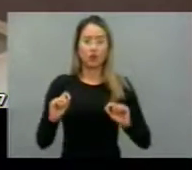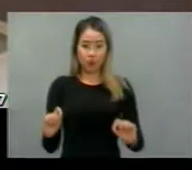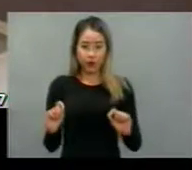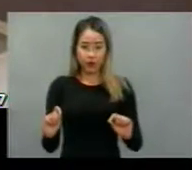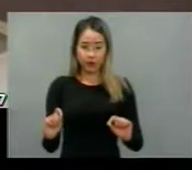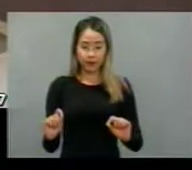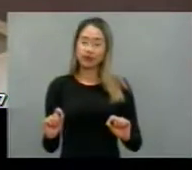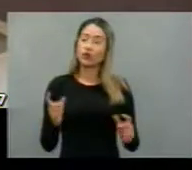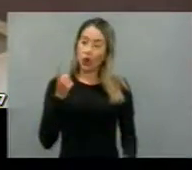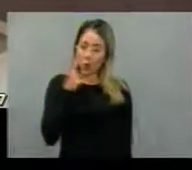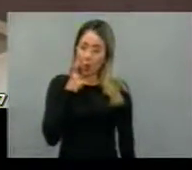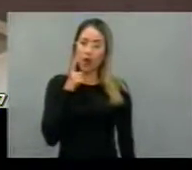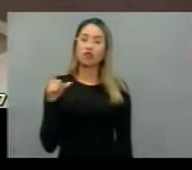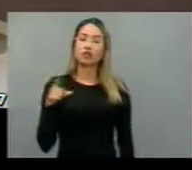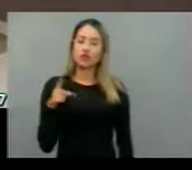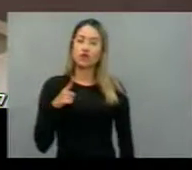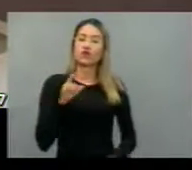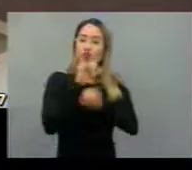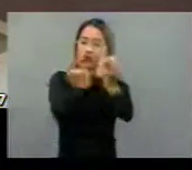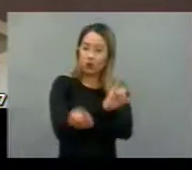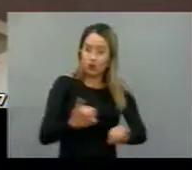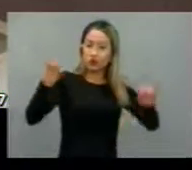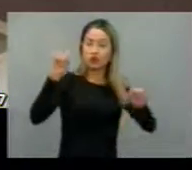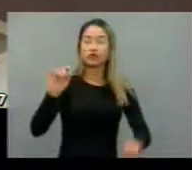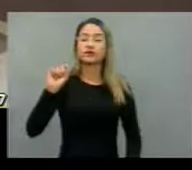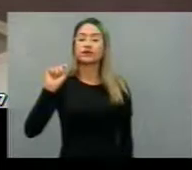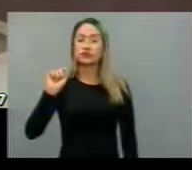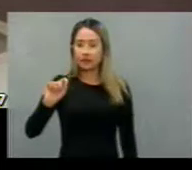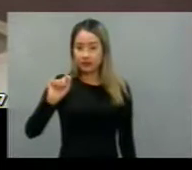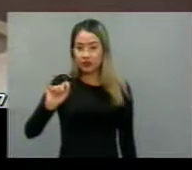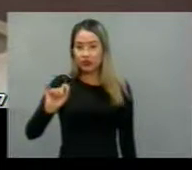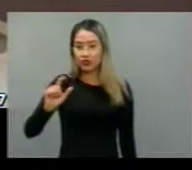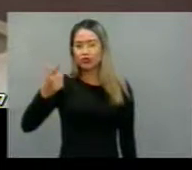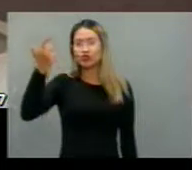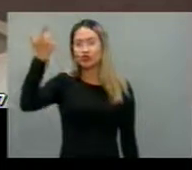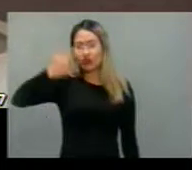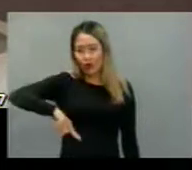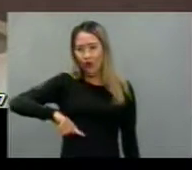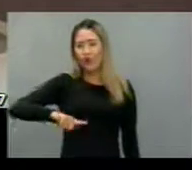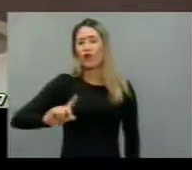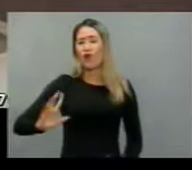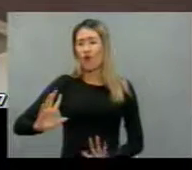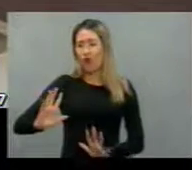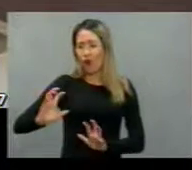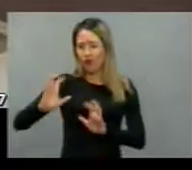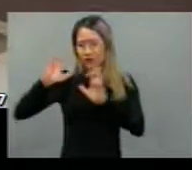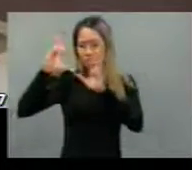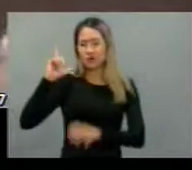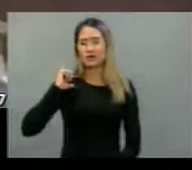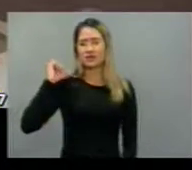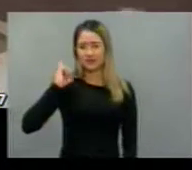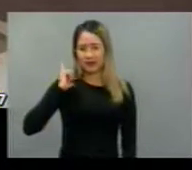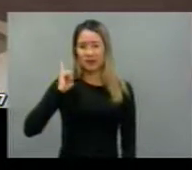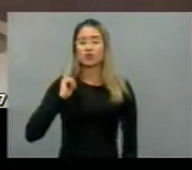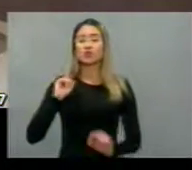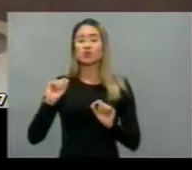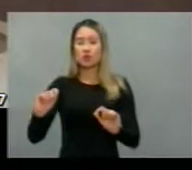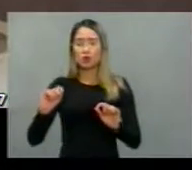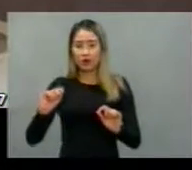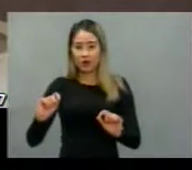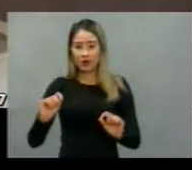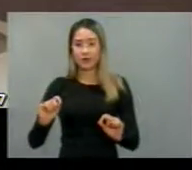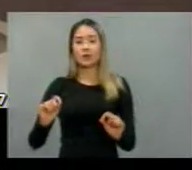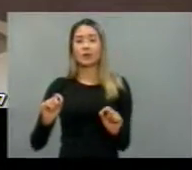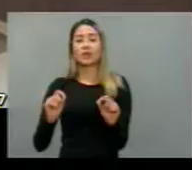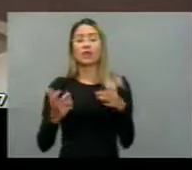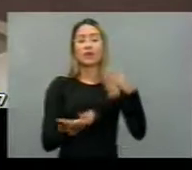atravessado pela notícia de mais um escândalo que envolve as corporações econômicas, as